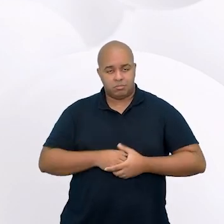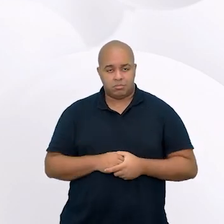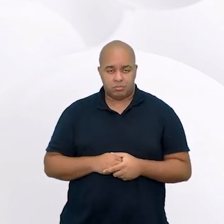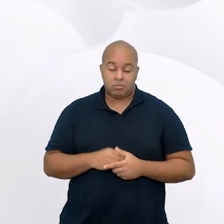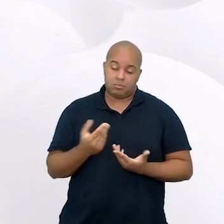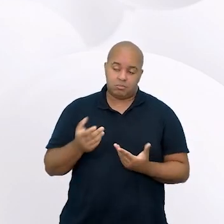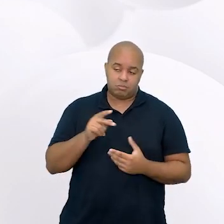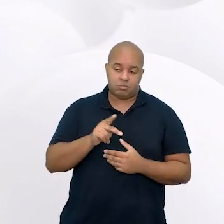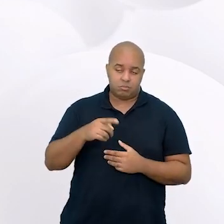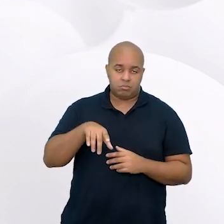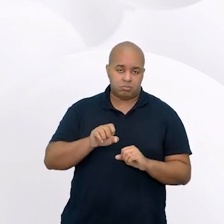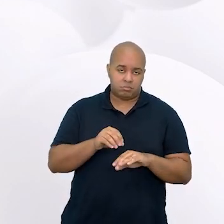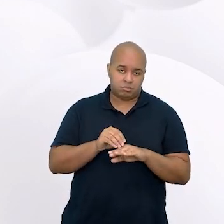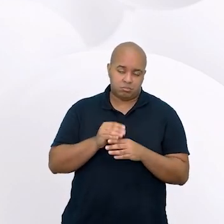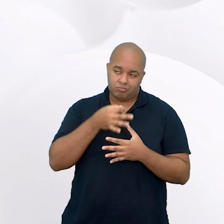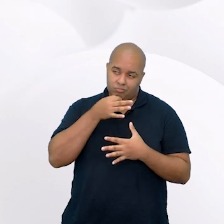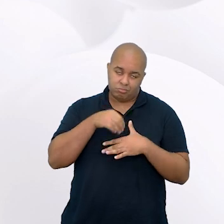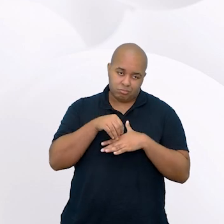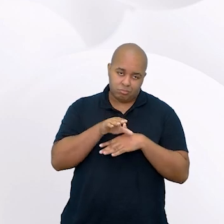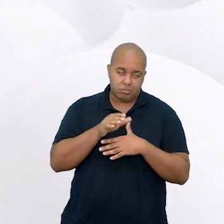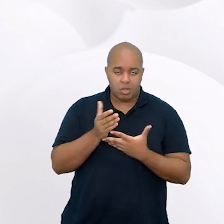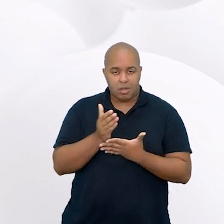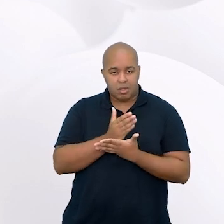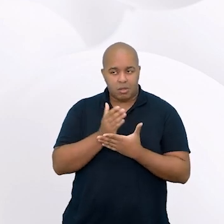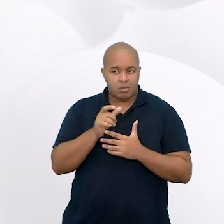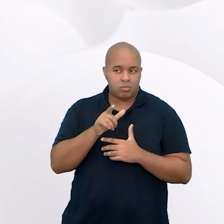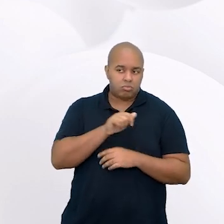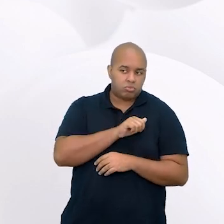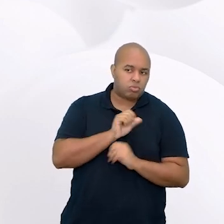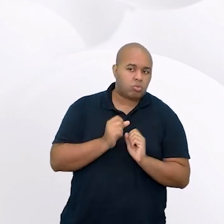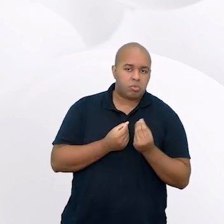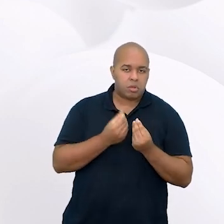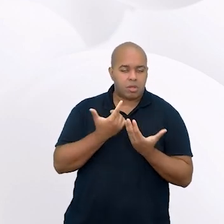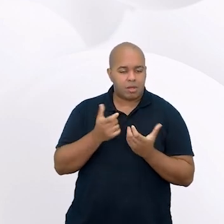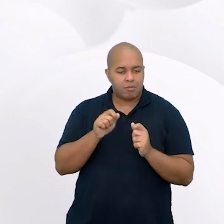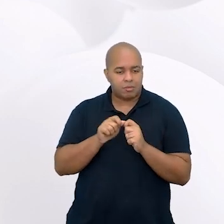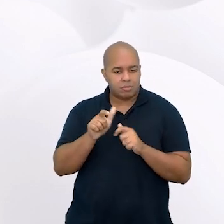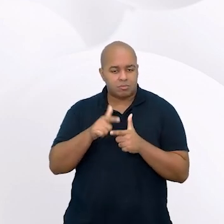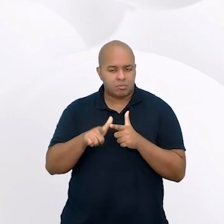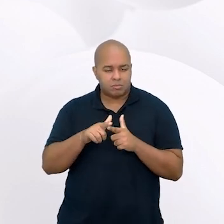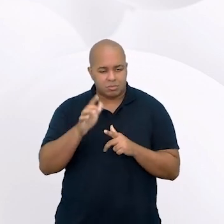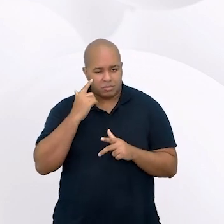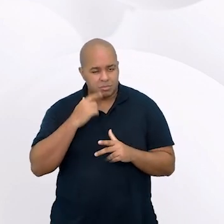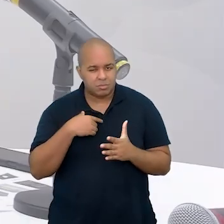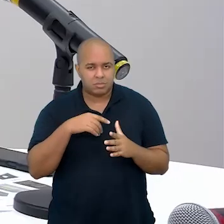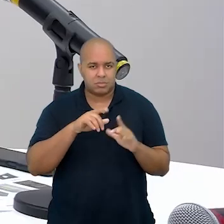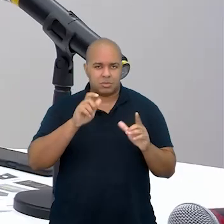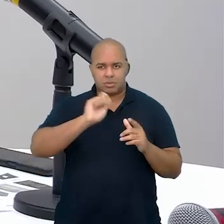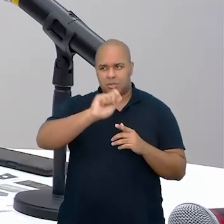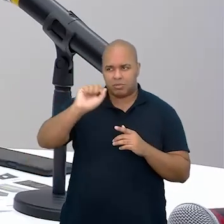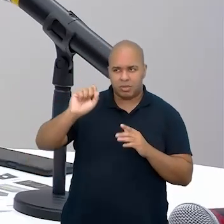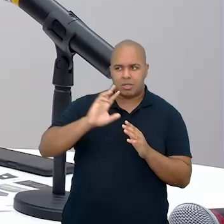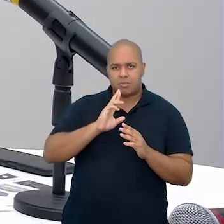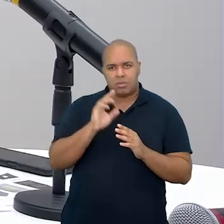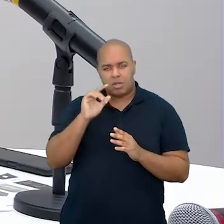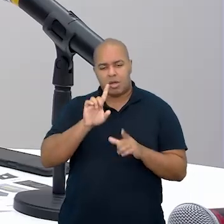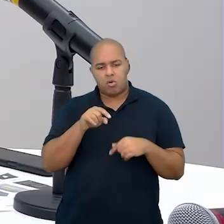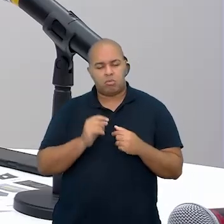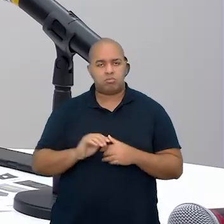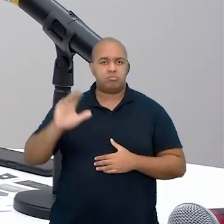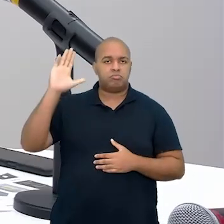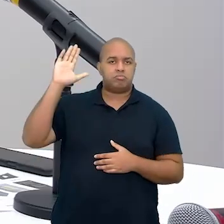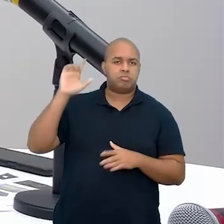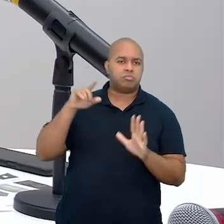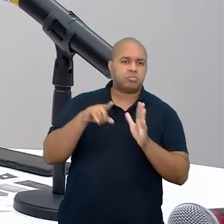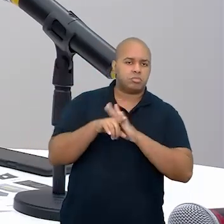o professor pode sugerir aí o estudante que preferir resolver o problema na lousa ou levantar a